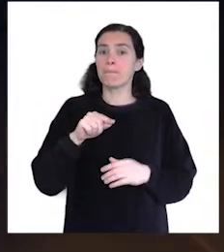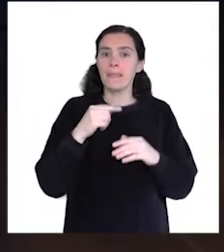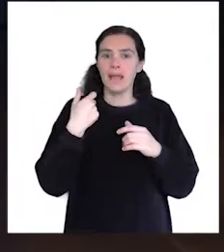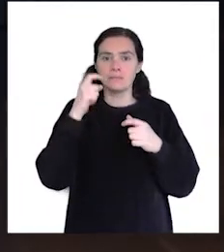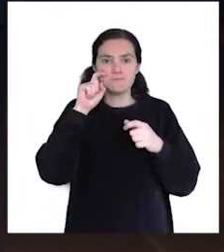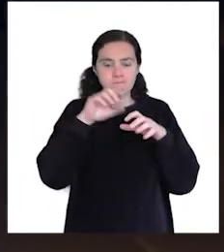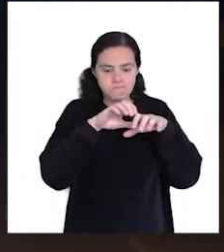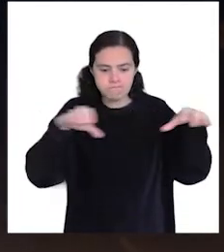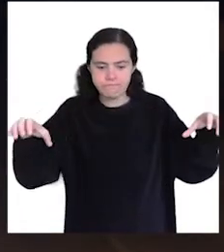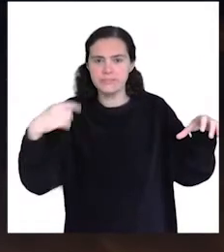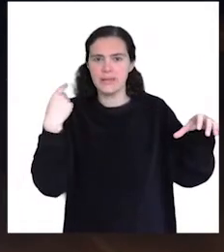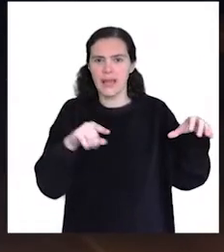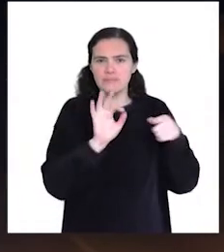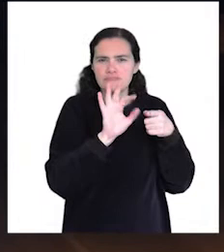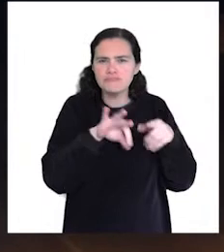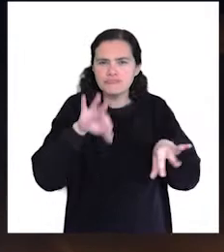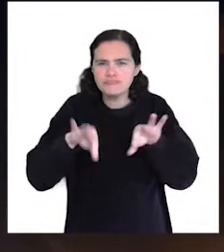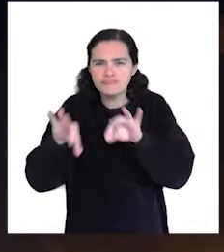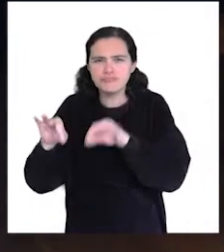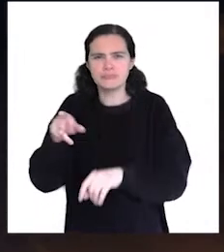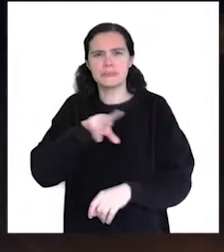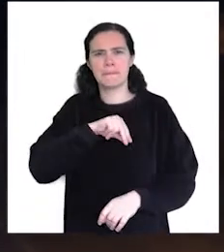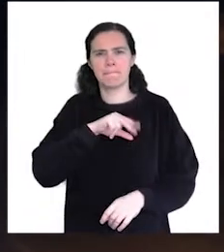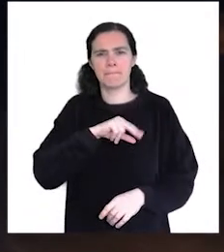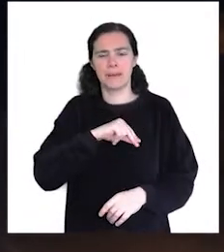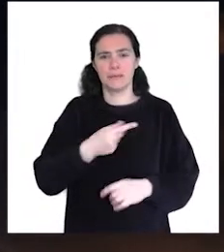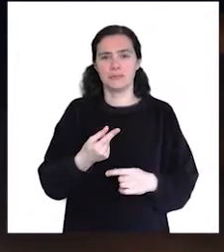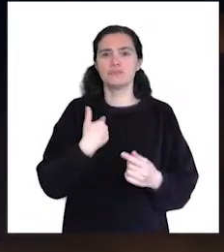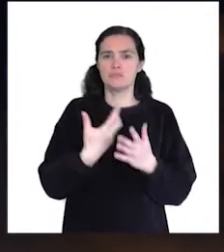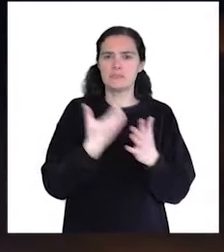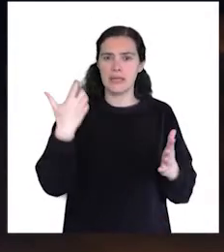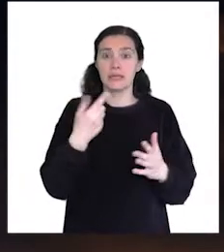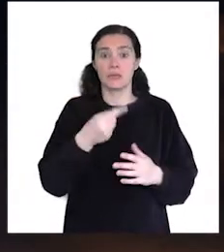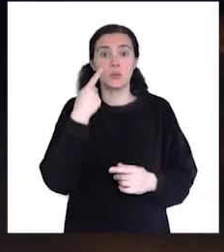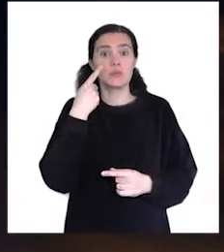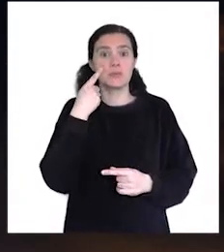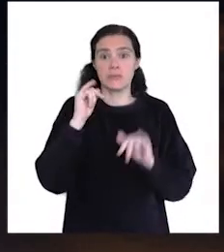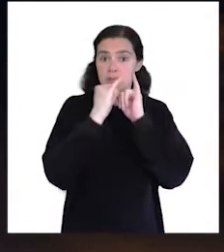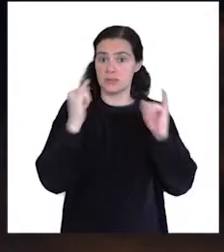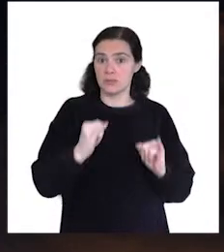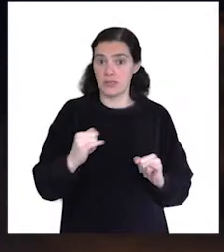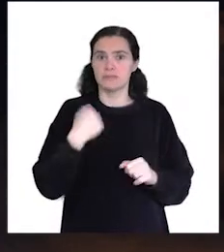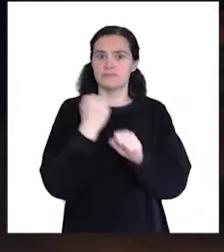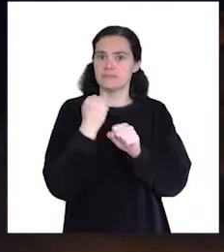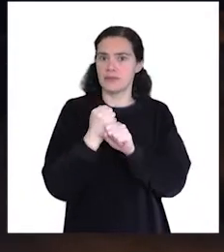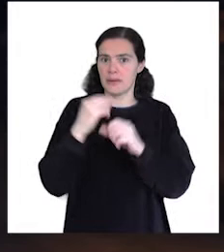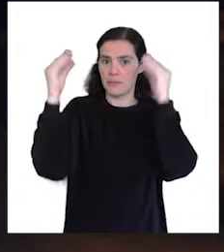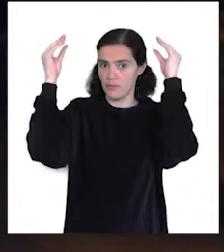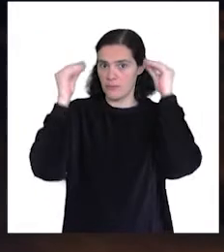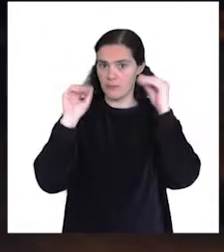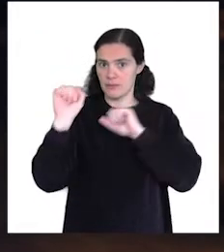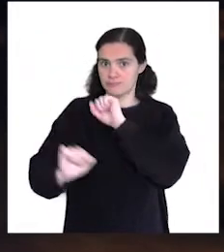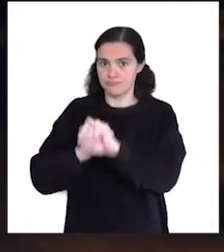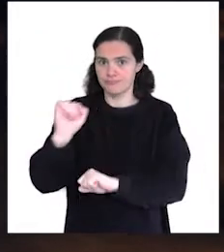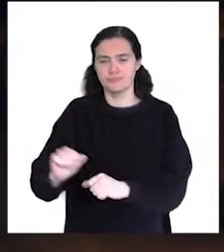Nesta vitrine apresentamos uma criteriosa seleção de prémios que, no fundo, assinalam o reconhecimento internacional da obra de Manuel de